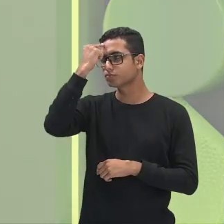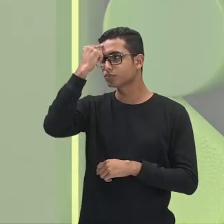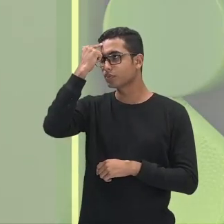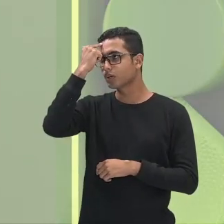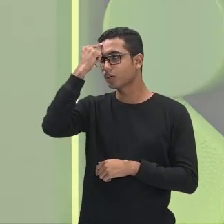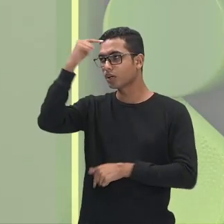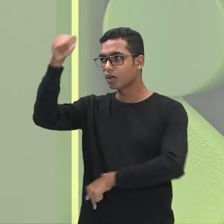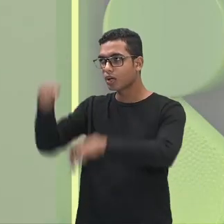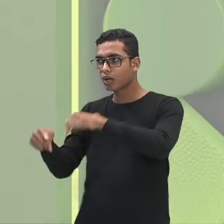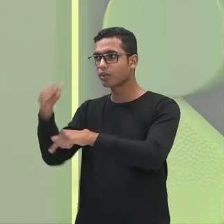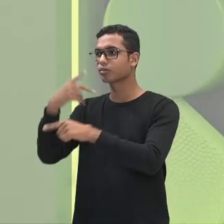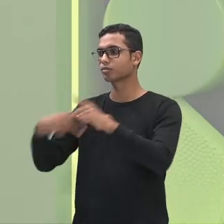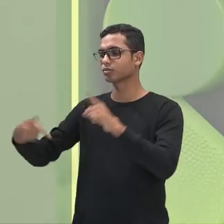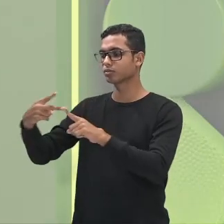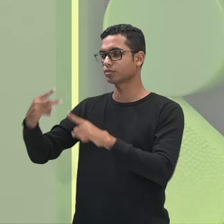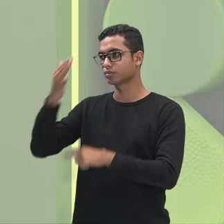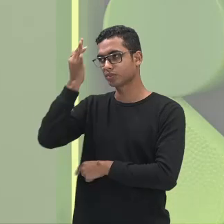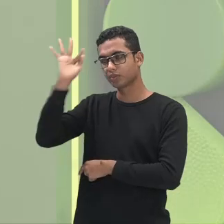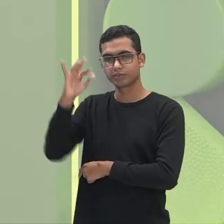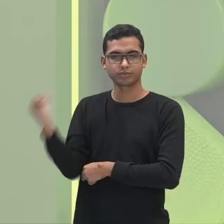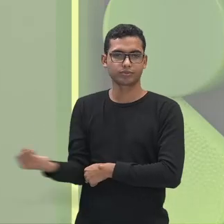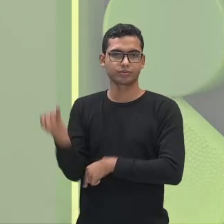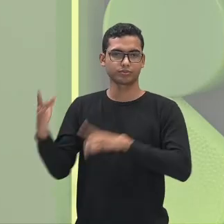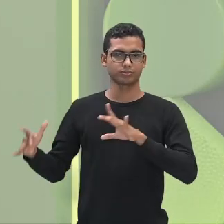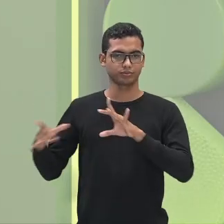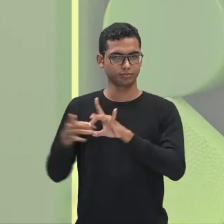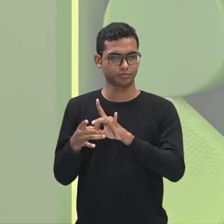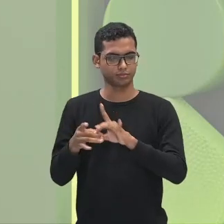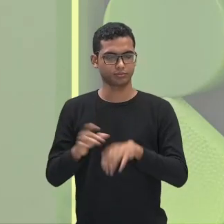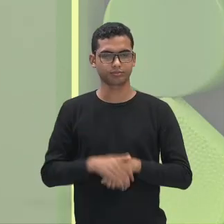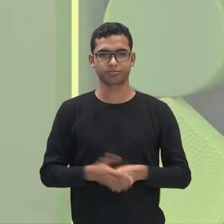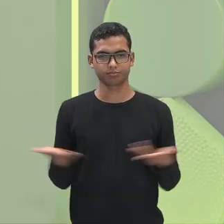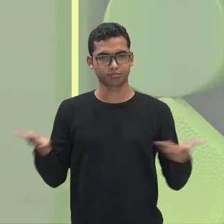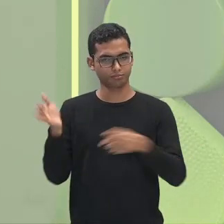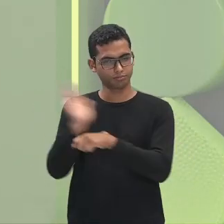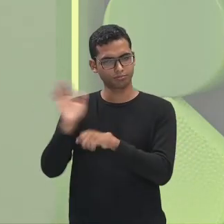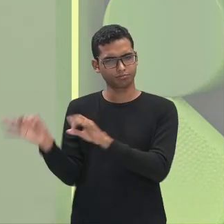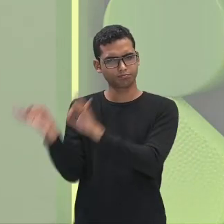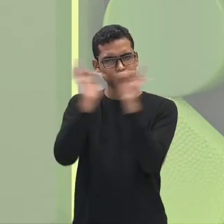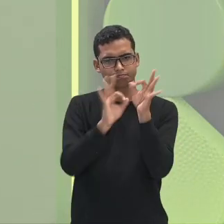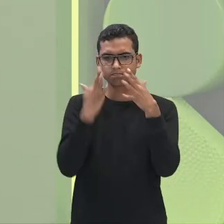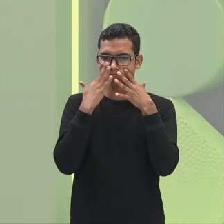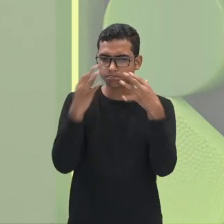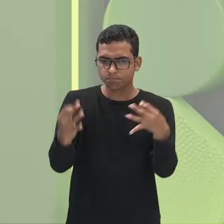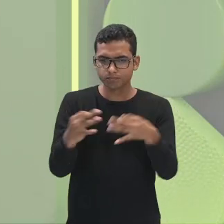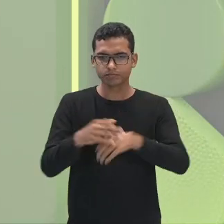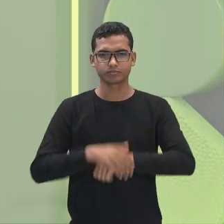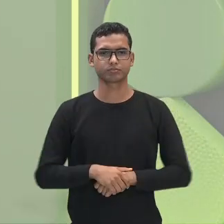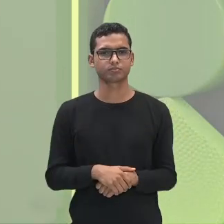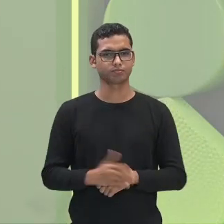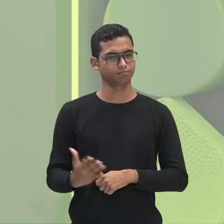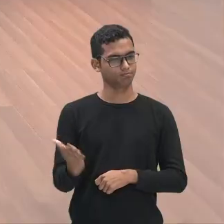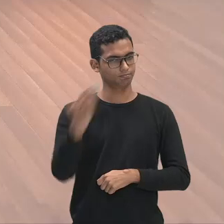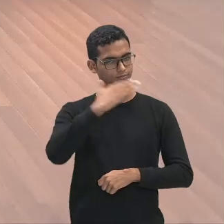química e na filosofia. E agora deixo para você o vídeo, prestem atenção. Vamos